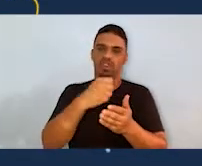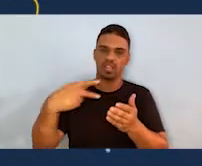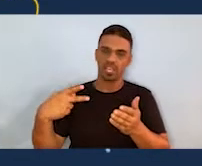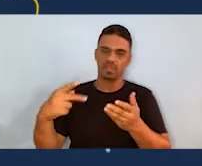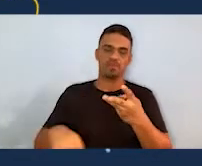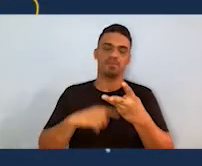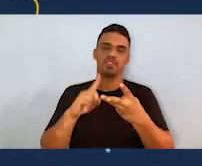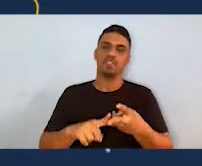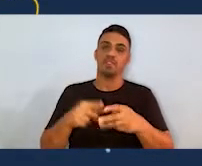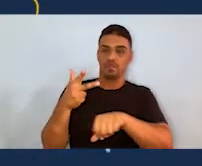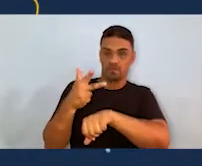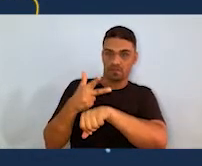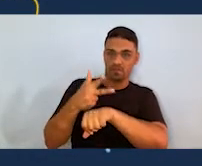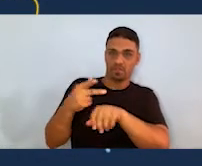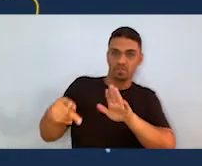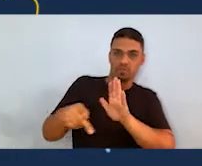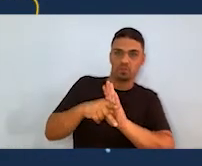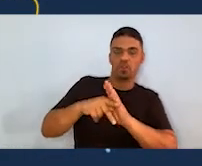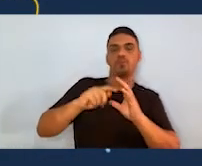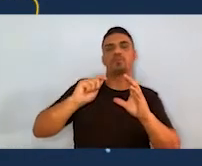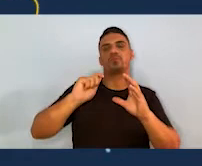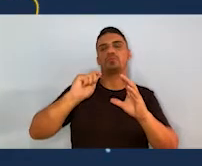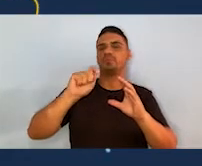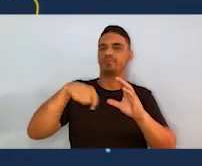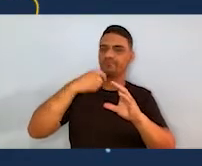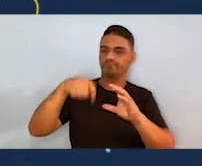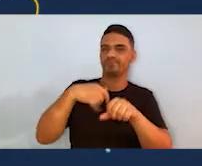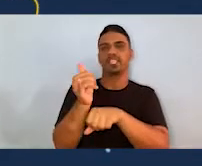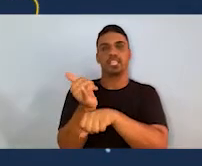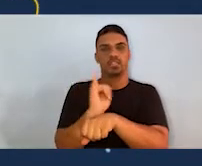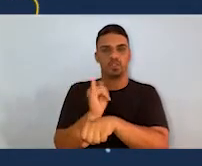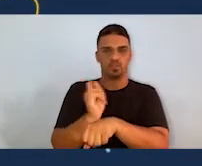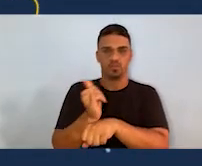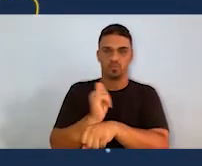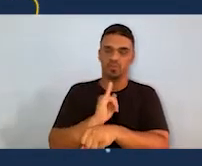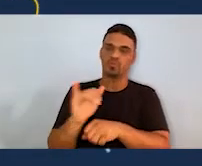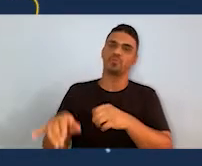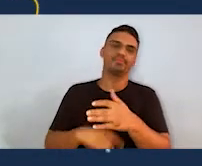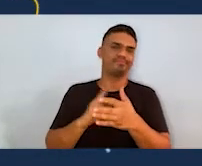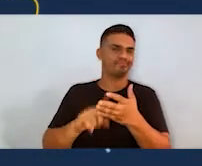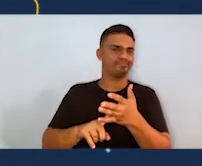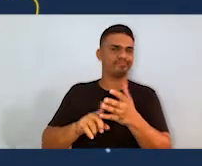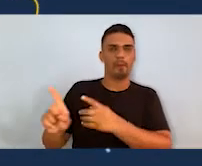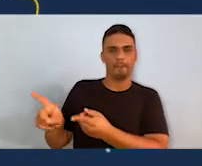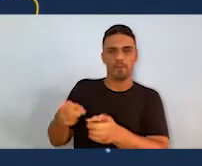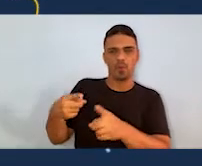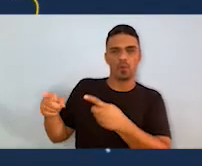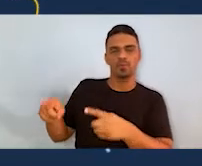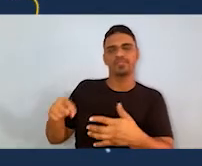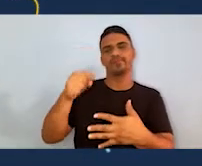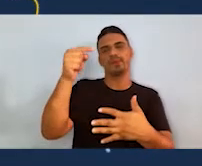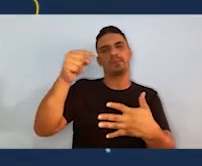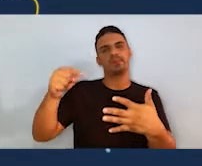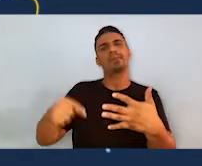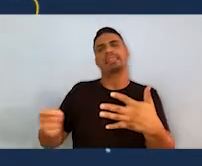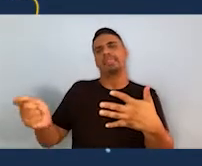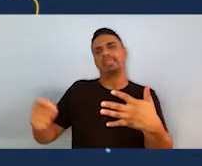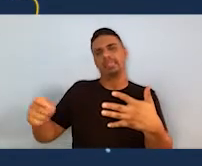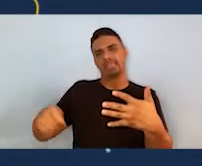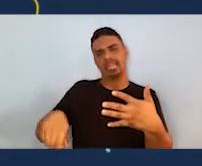de música, então assim, tem muito trampo para pixel art, sim. A questão é você fazer bem e você